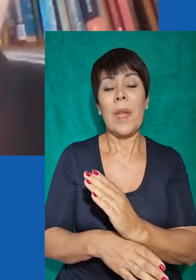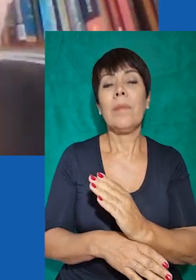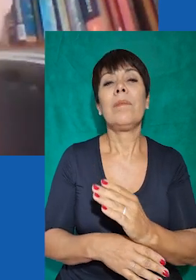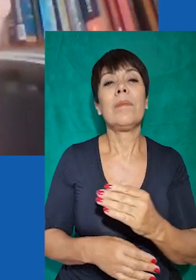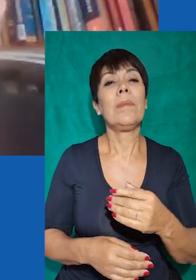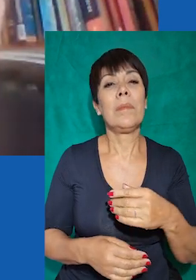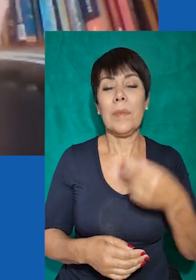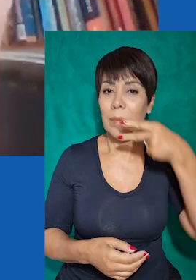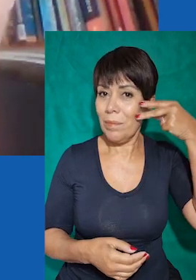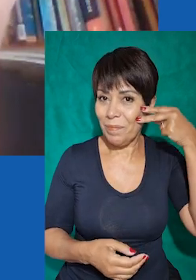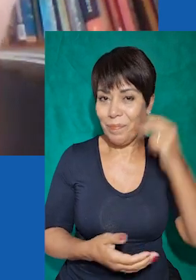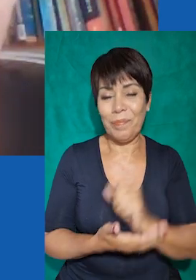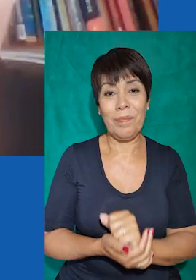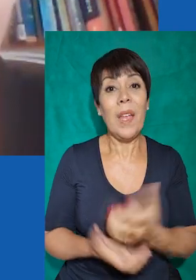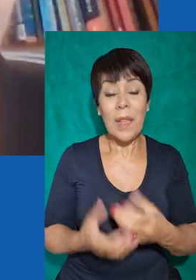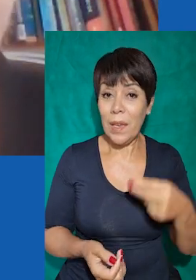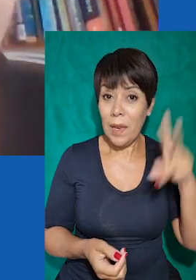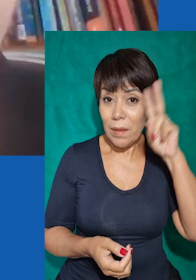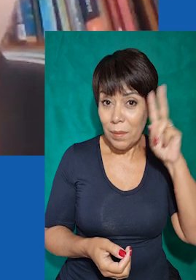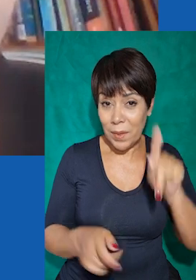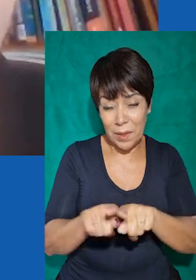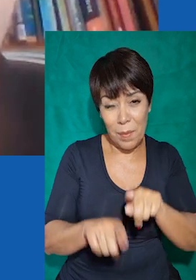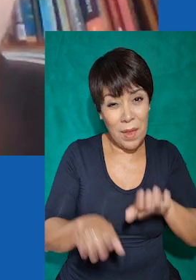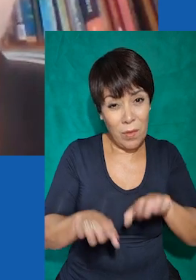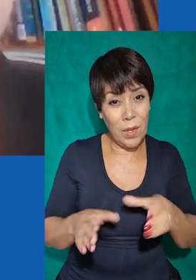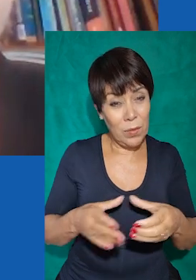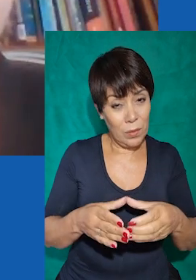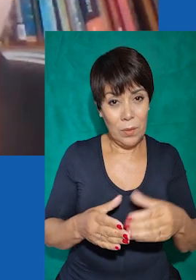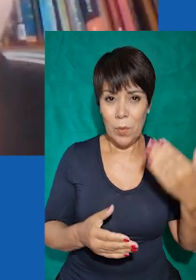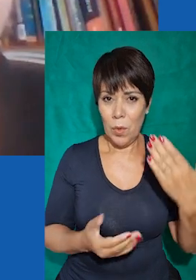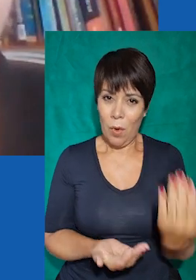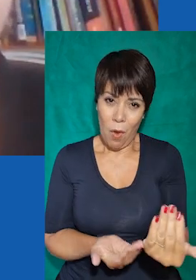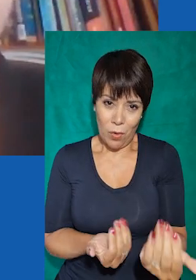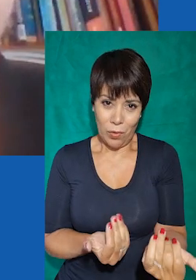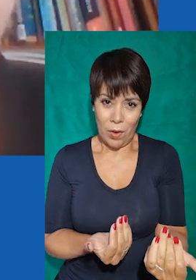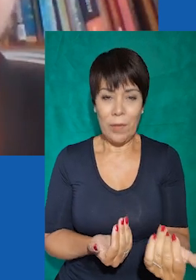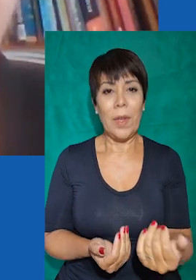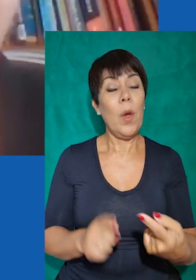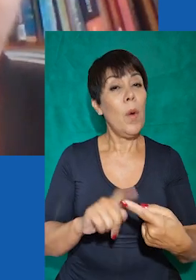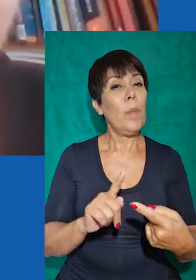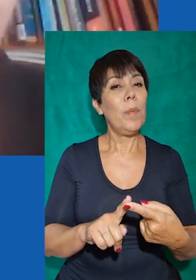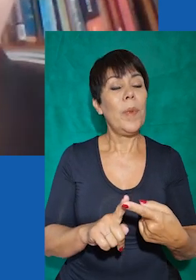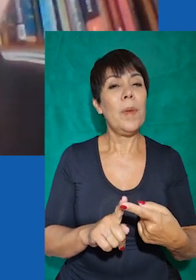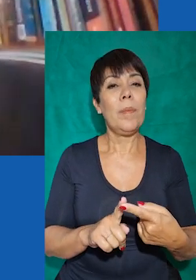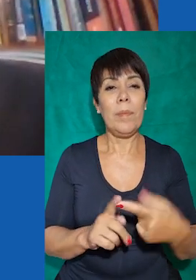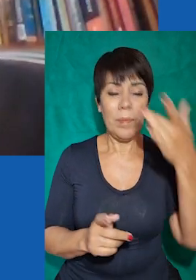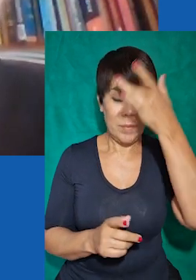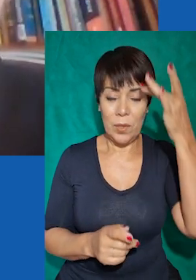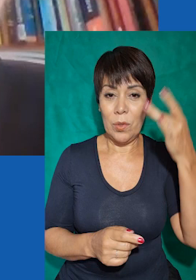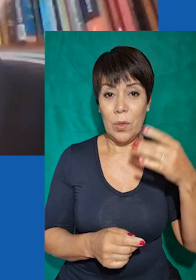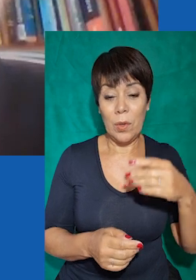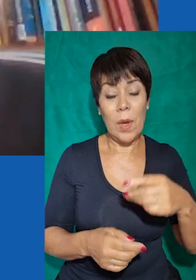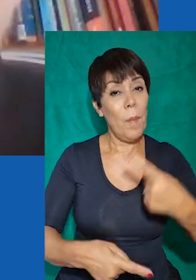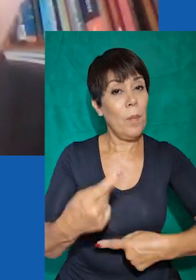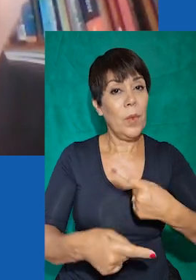queria também lembrar, talvez para os mais jovens, que o primeiro parlamentar indígena foi um Chavante, foi Mário